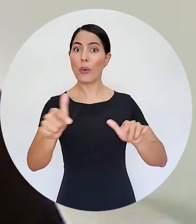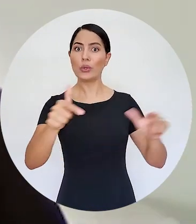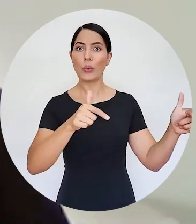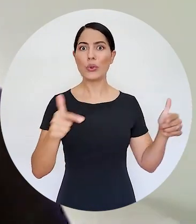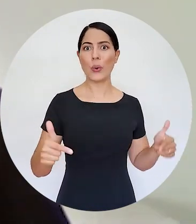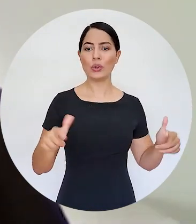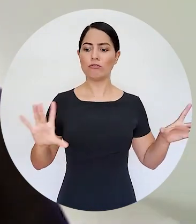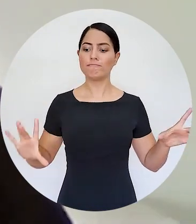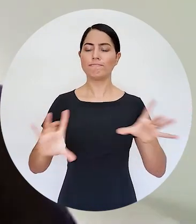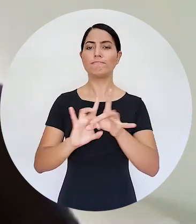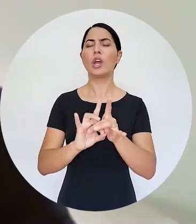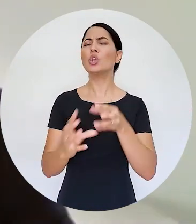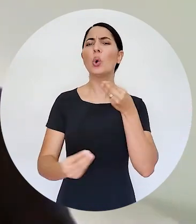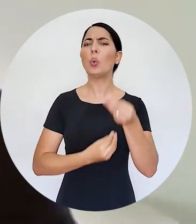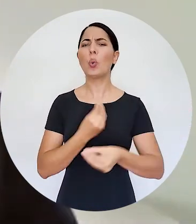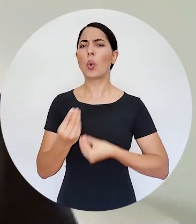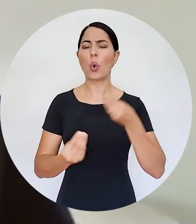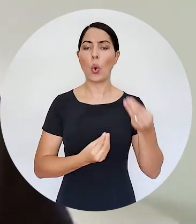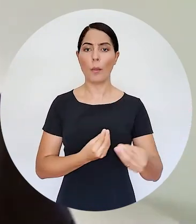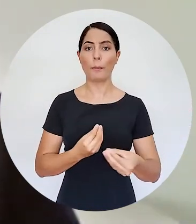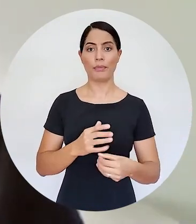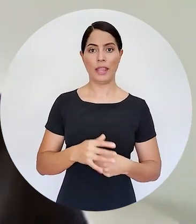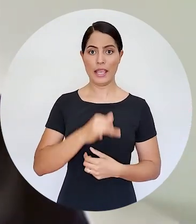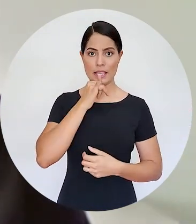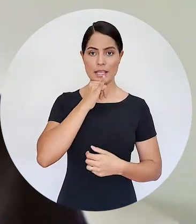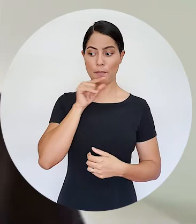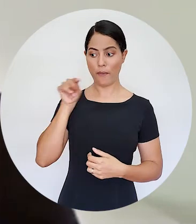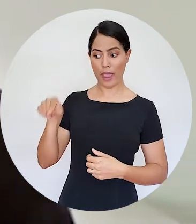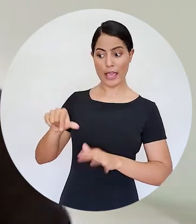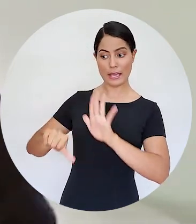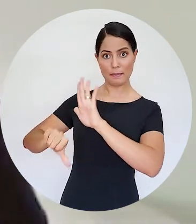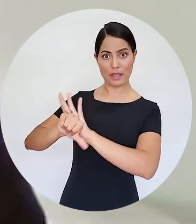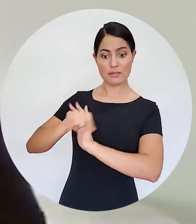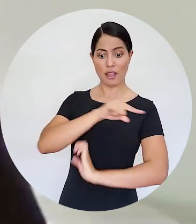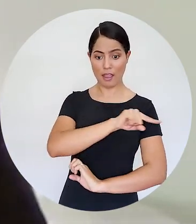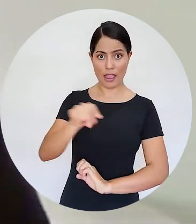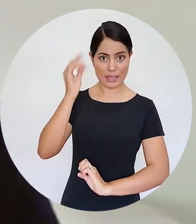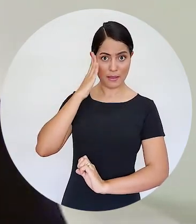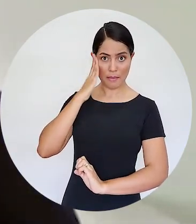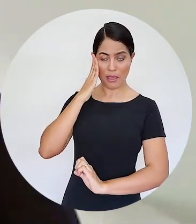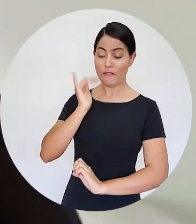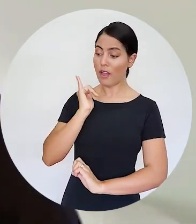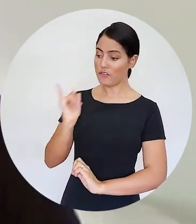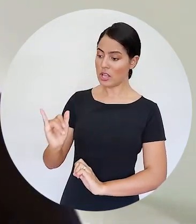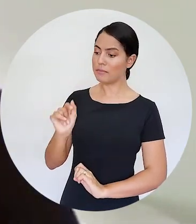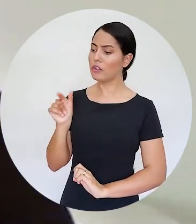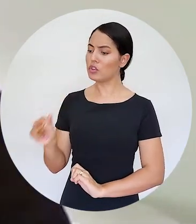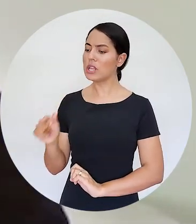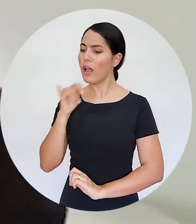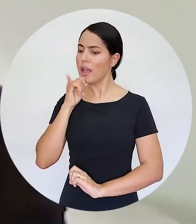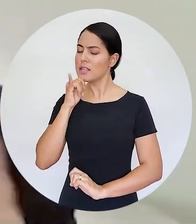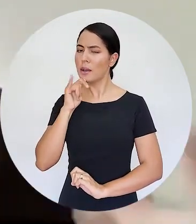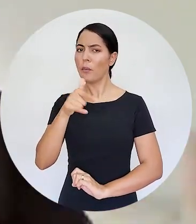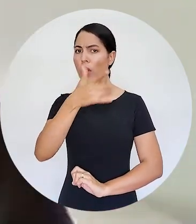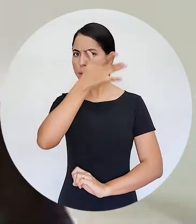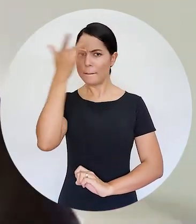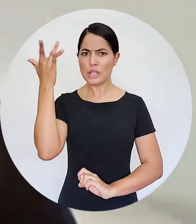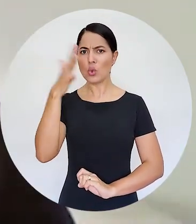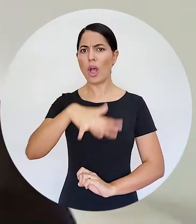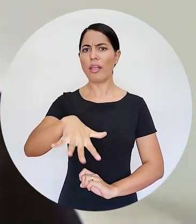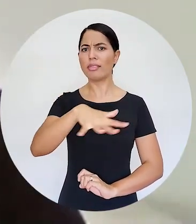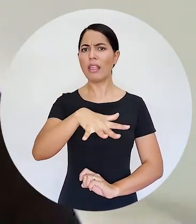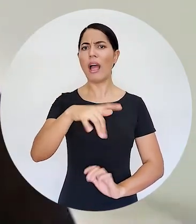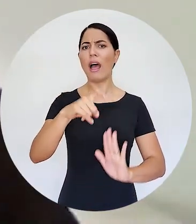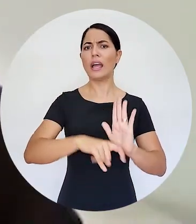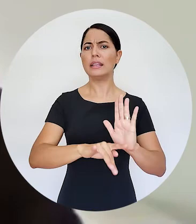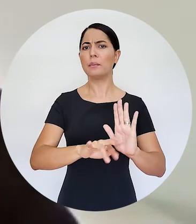baterias elas vão ter na verdade é uma via de Mão Dupla eles vão saber que você por exemplo é criminalista em vão te indicar e você recorre a um